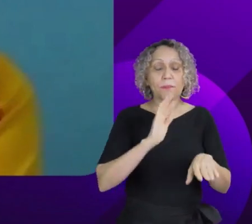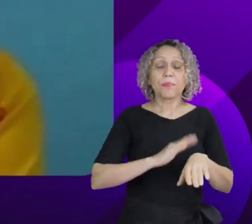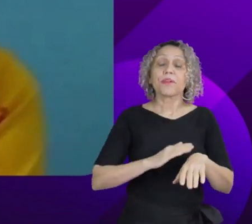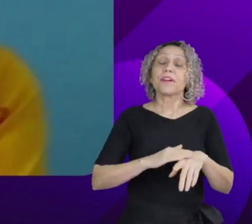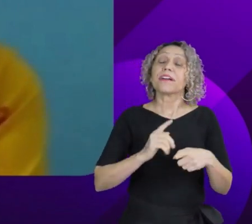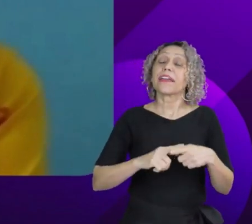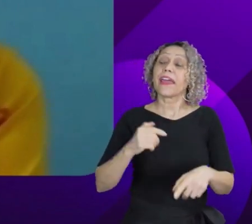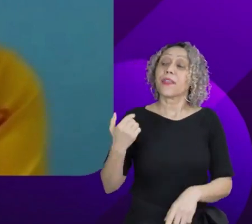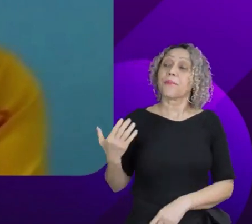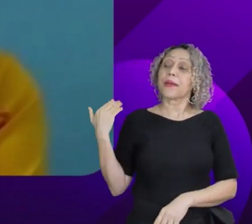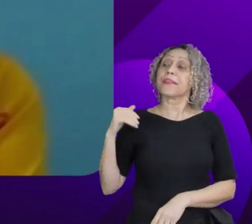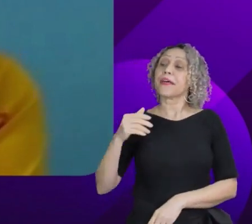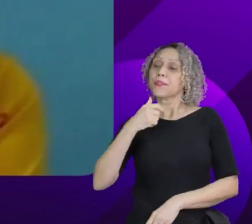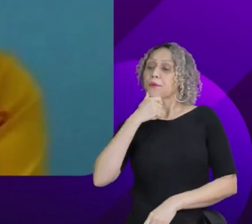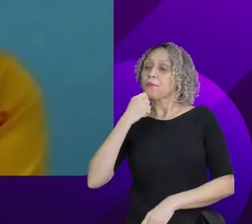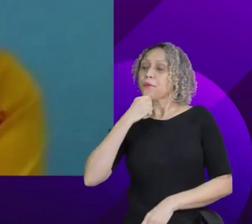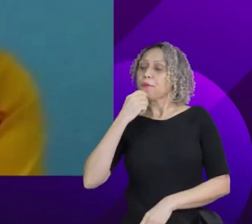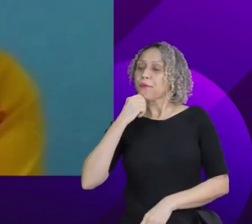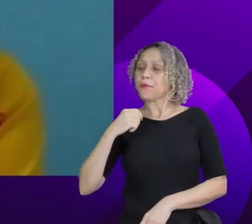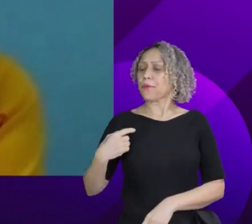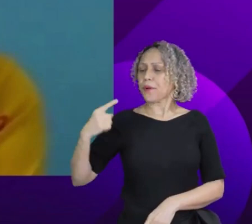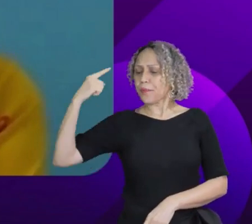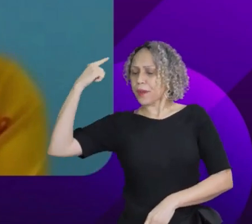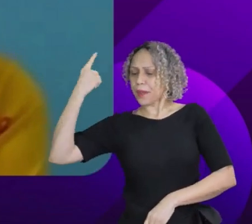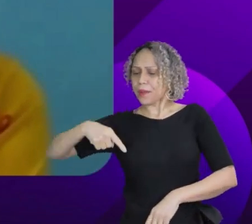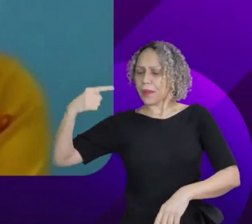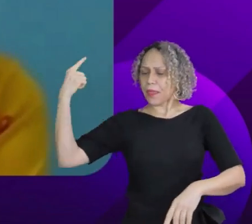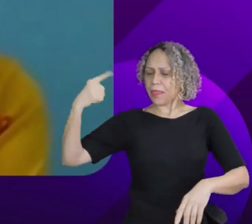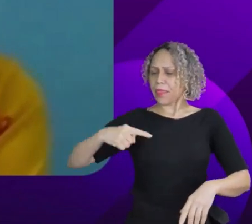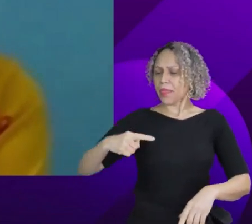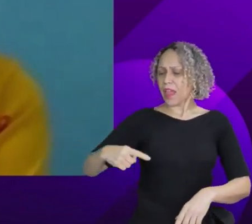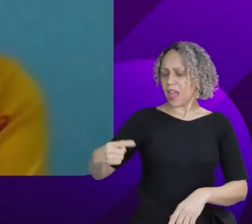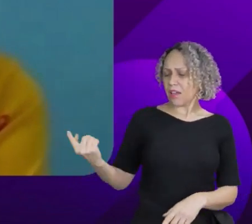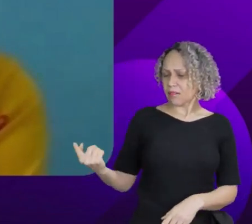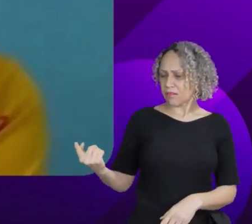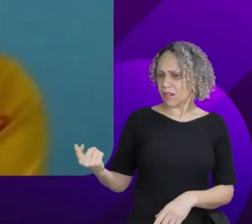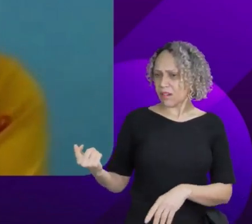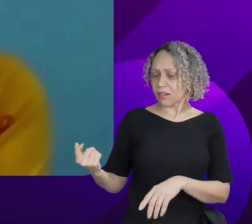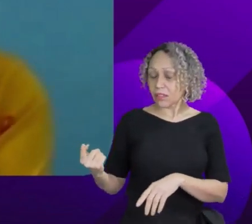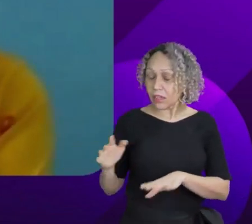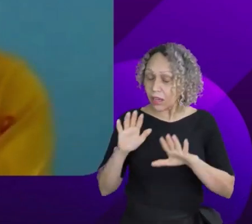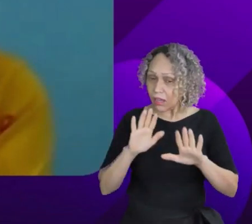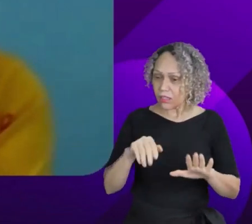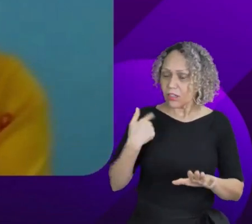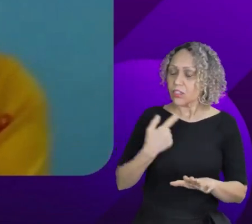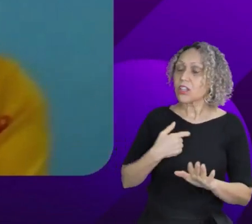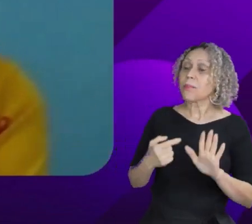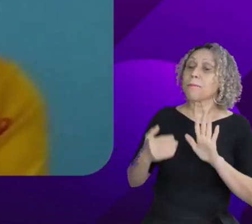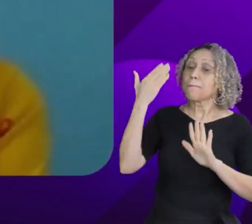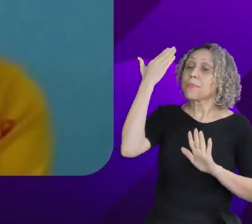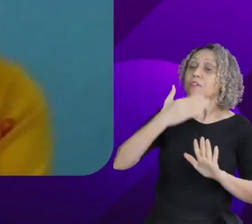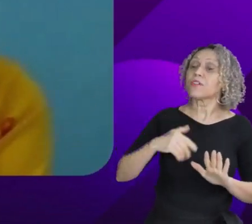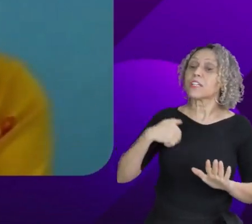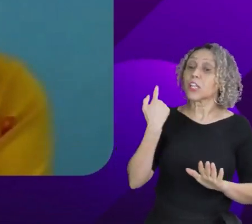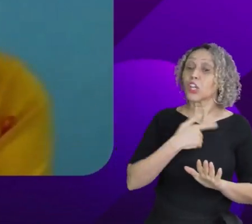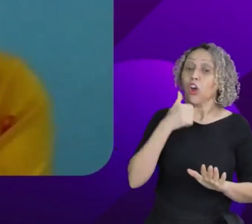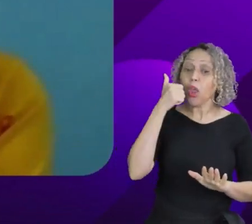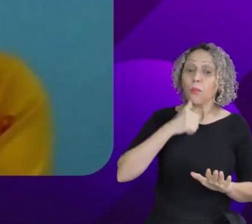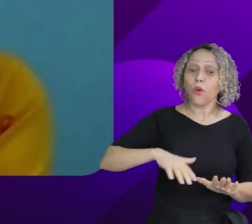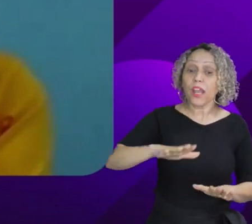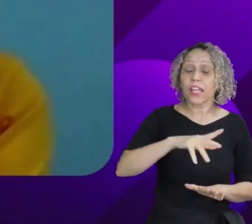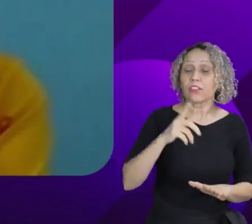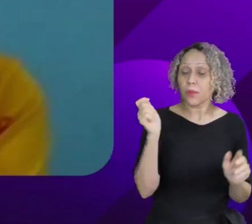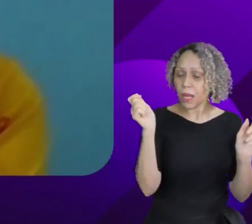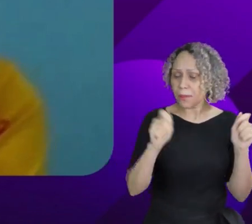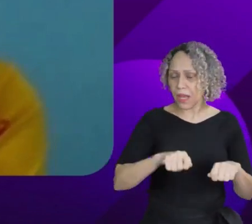né? O homem é que ditava as regras, que fazia esse papel, e a gente vem mostrando que nós somos capazes. O mutirão não é nada difícil de